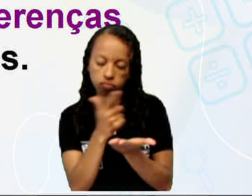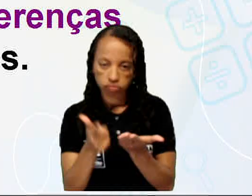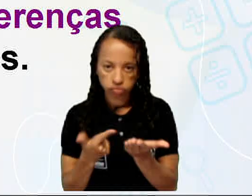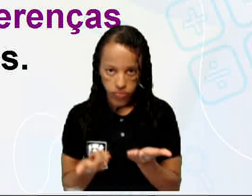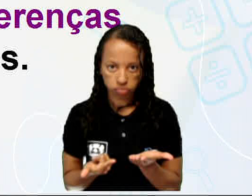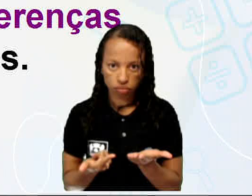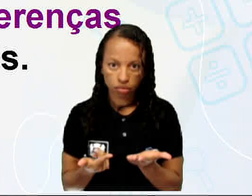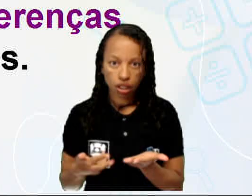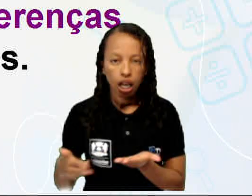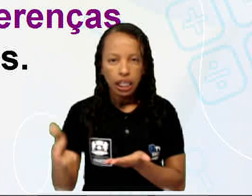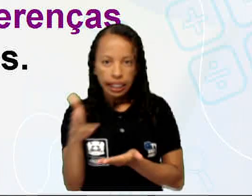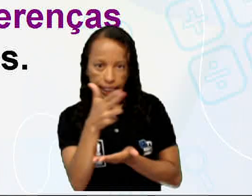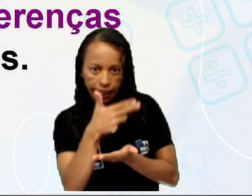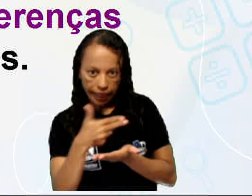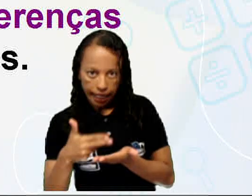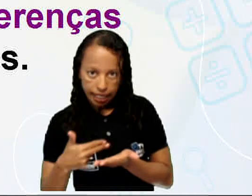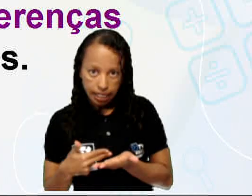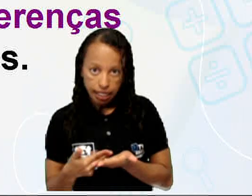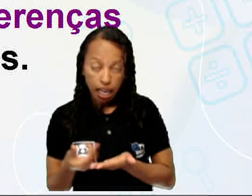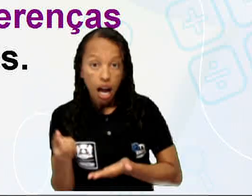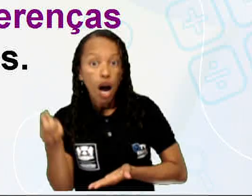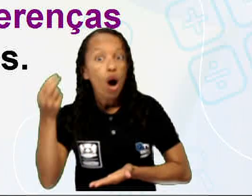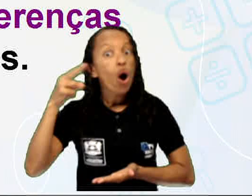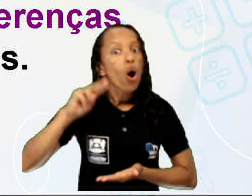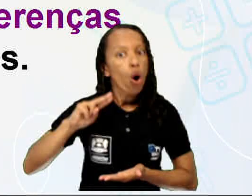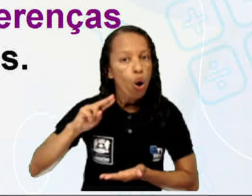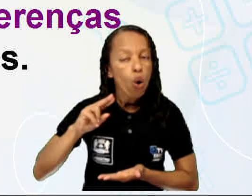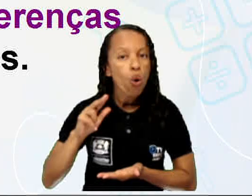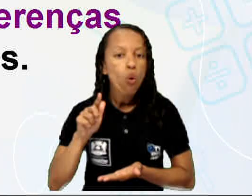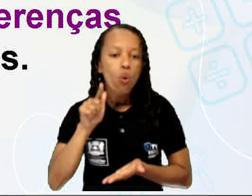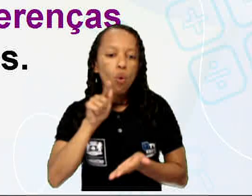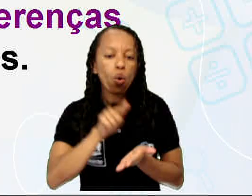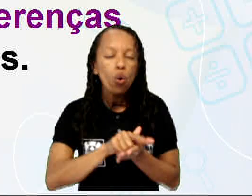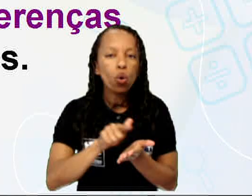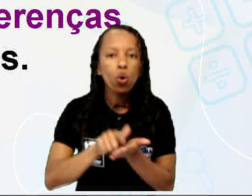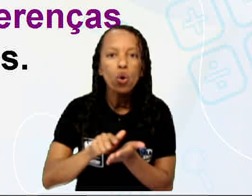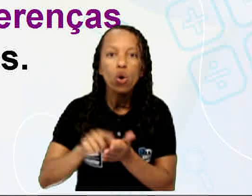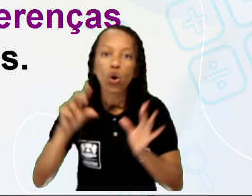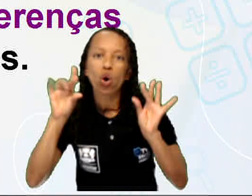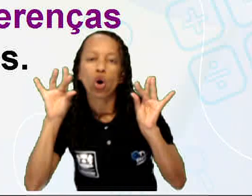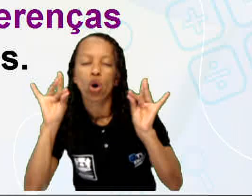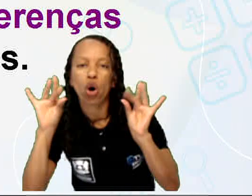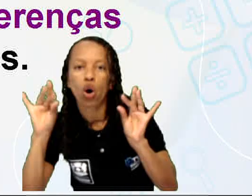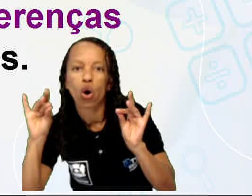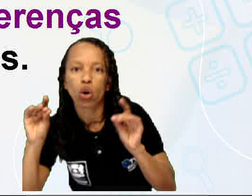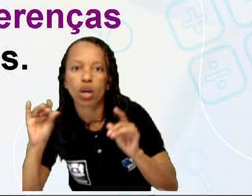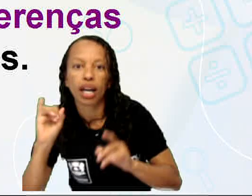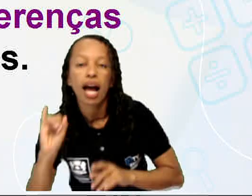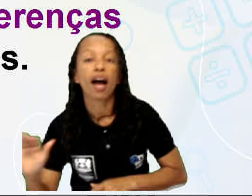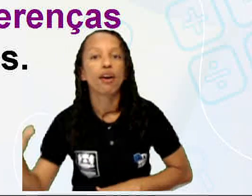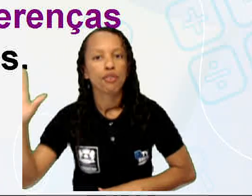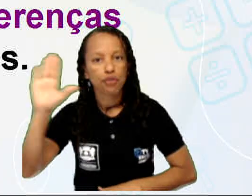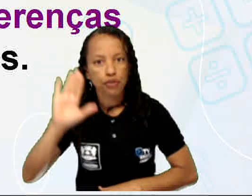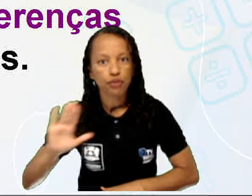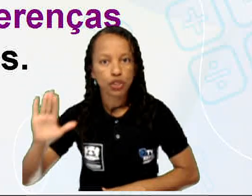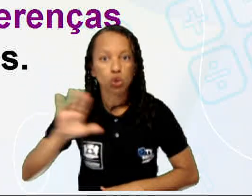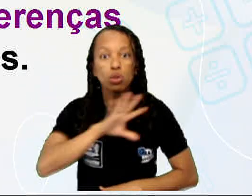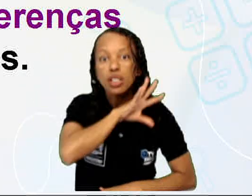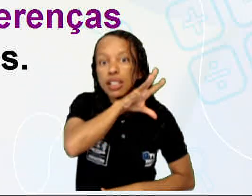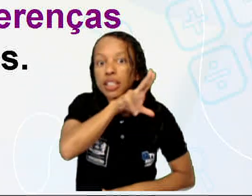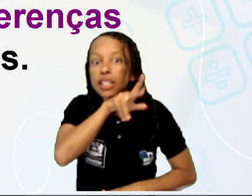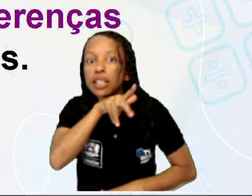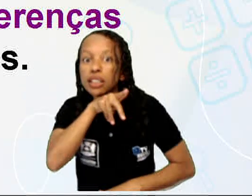ou colar figuras de animais, dividindo-os em animais vertebrados de um lado,